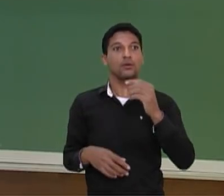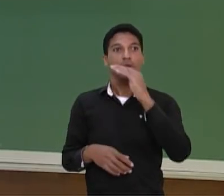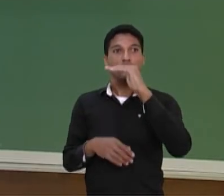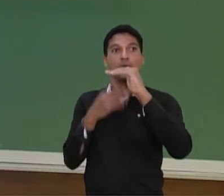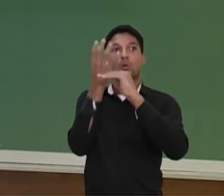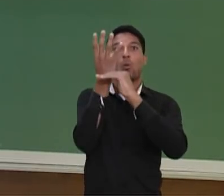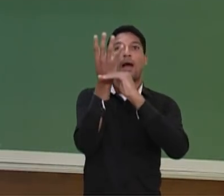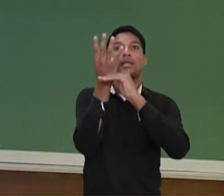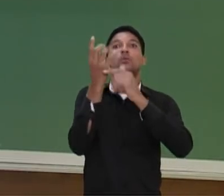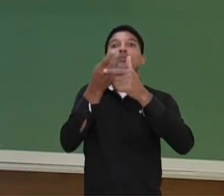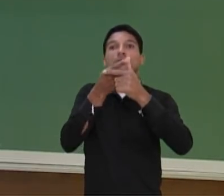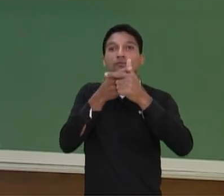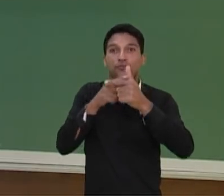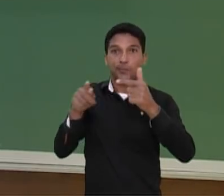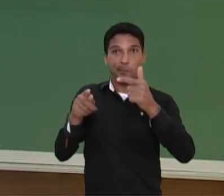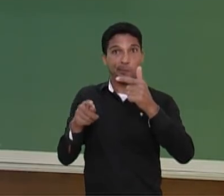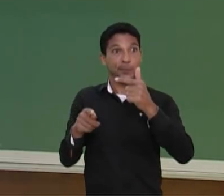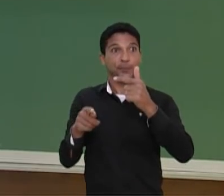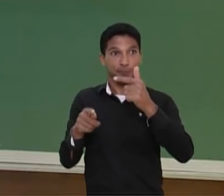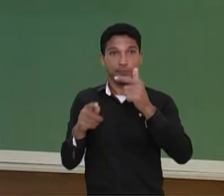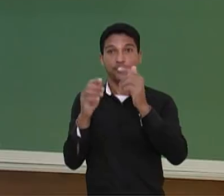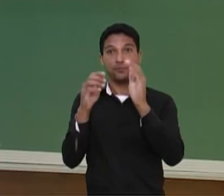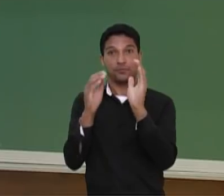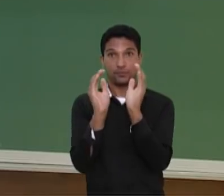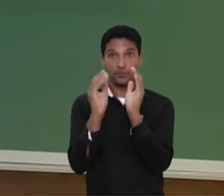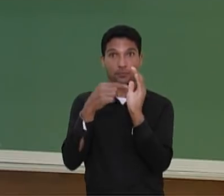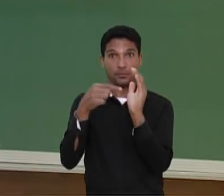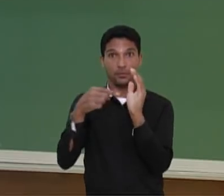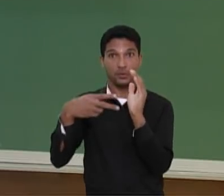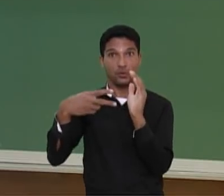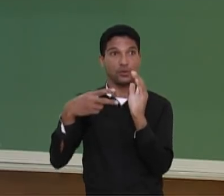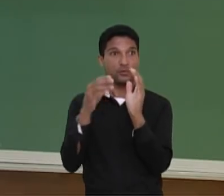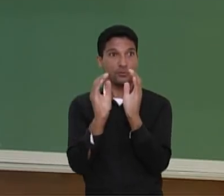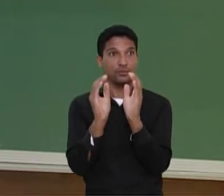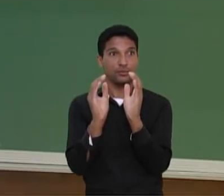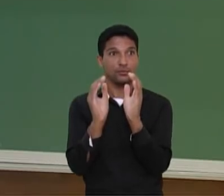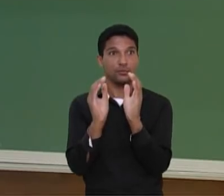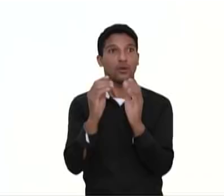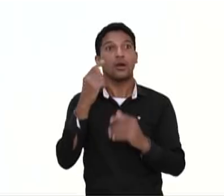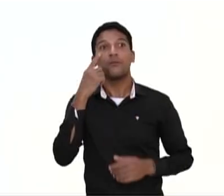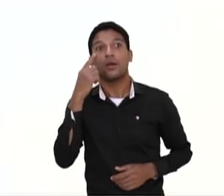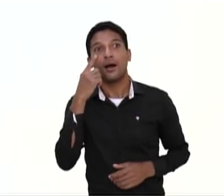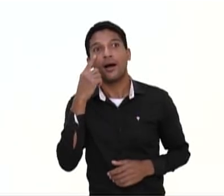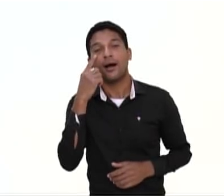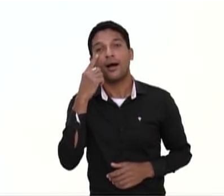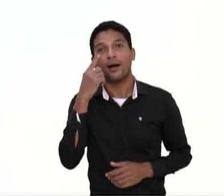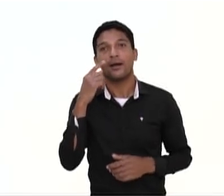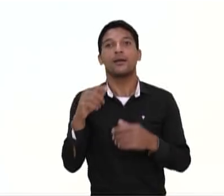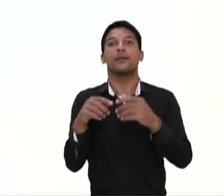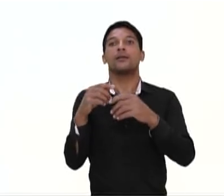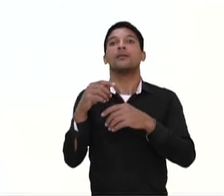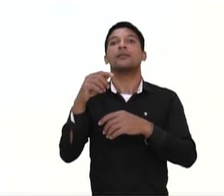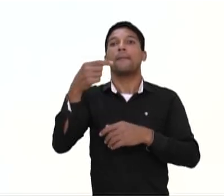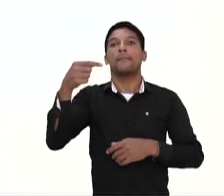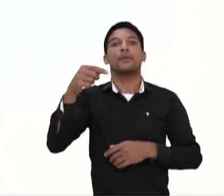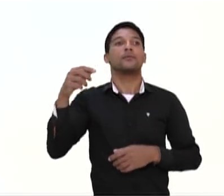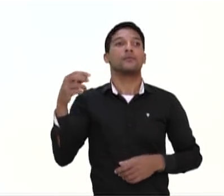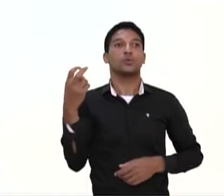por menos 2, né? E aí, o que eu tenho aqui, ó? 4 dividido por menos 2 dá menos 2 também.